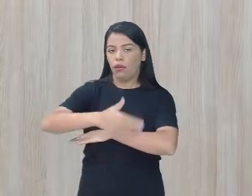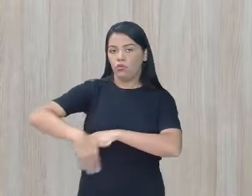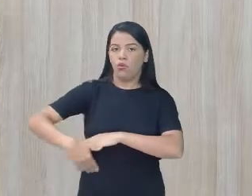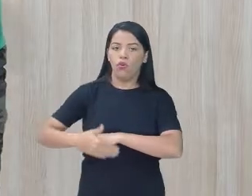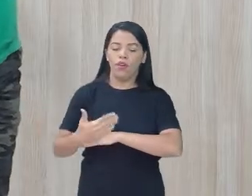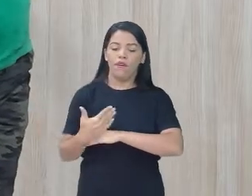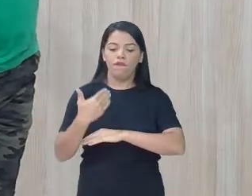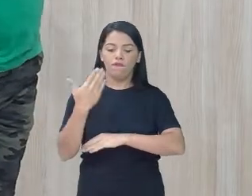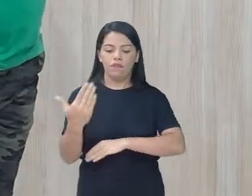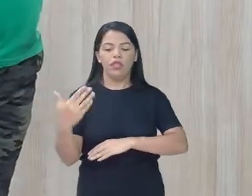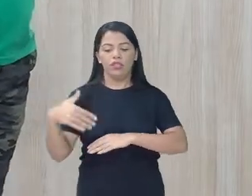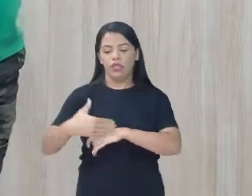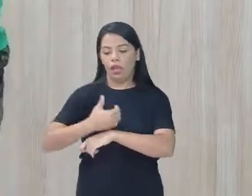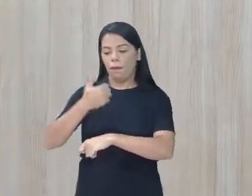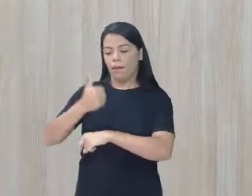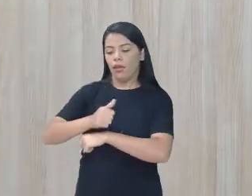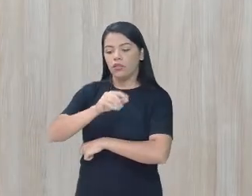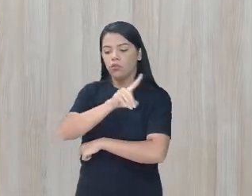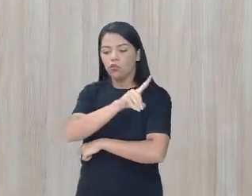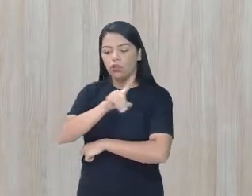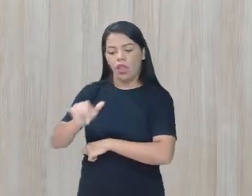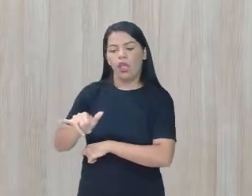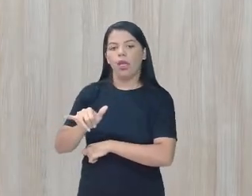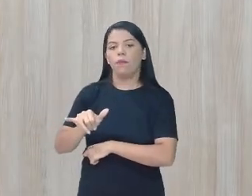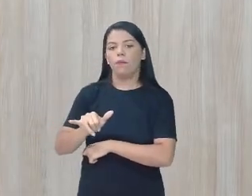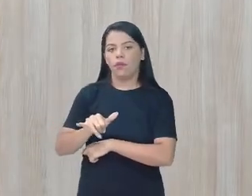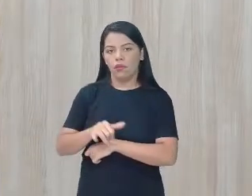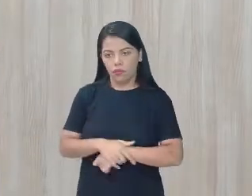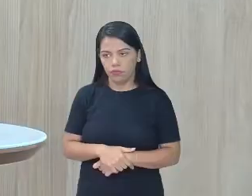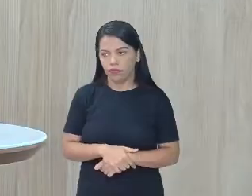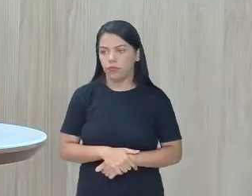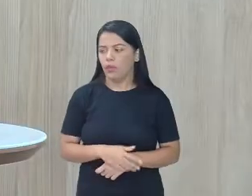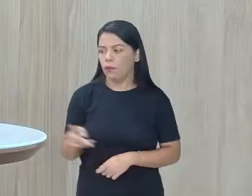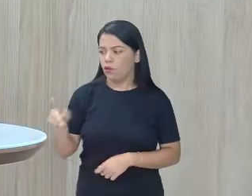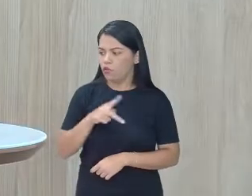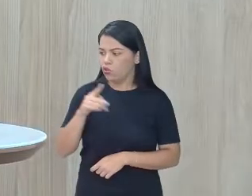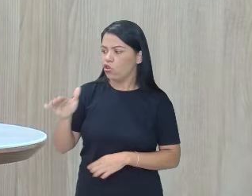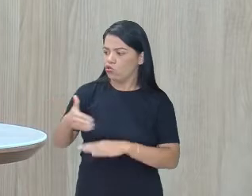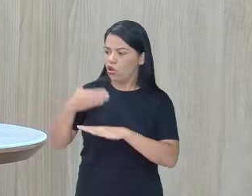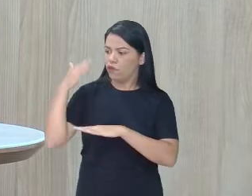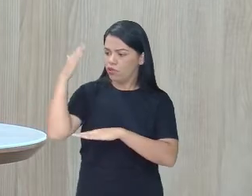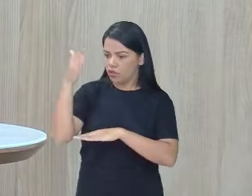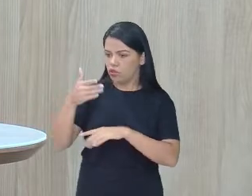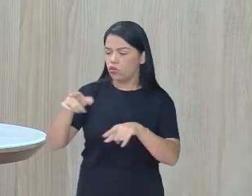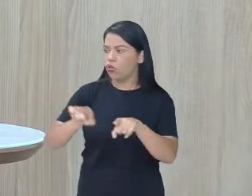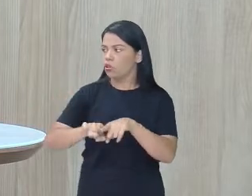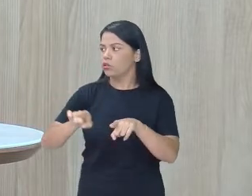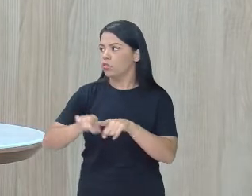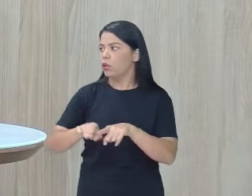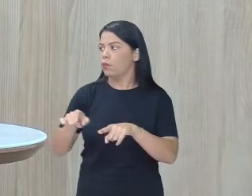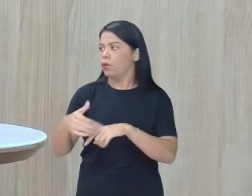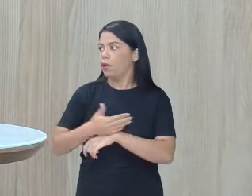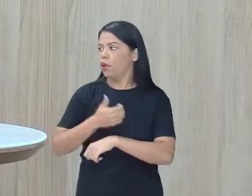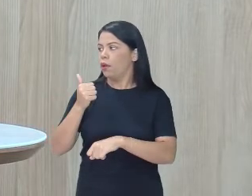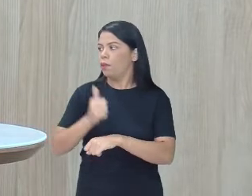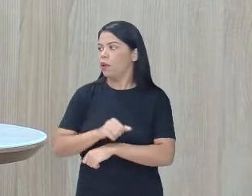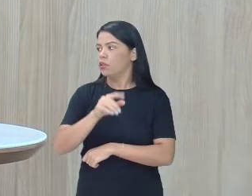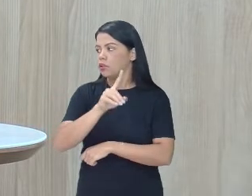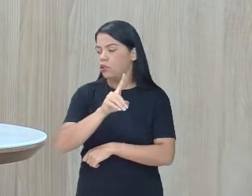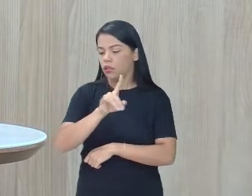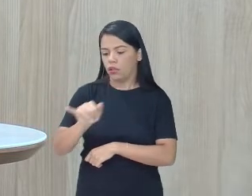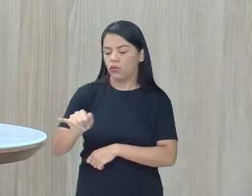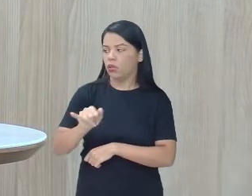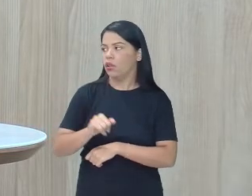não, Praça do Derby. Professora, visitou já a Praça do Derby também? Então, Praça do Derby...